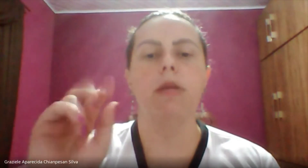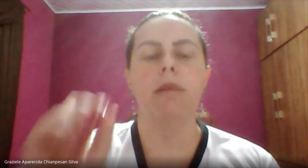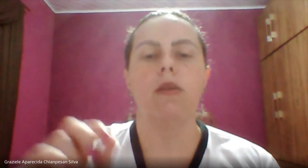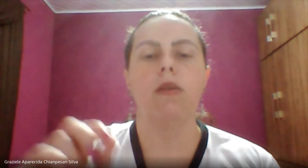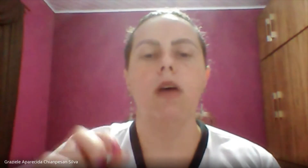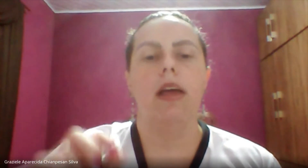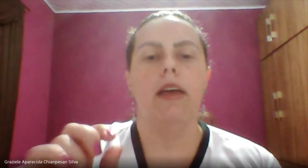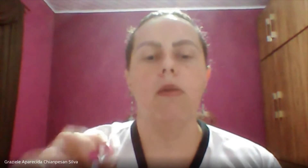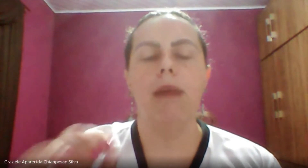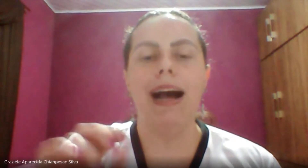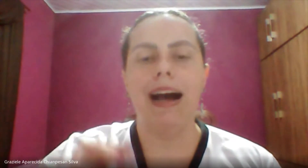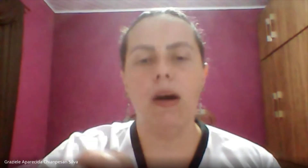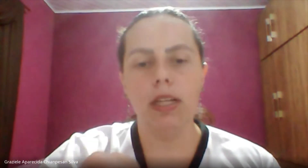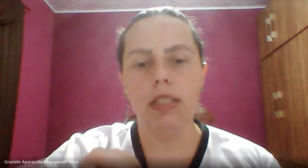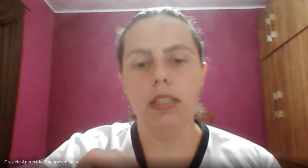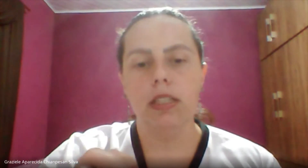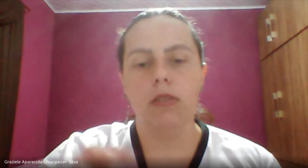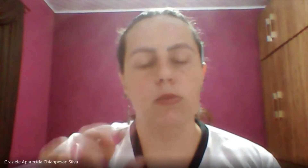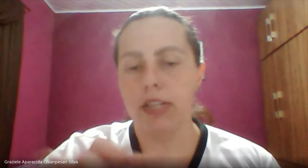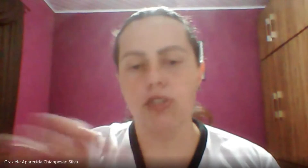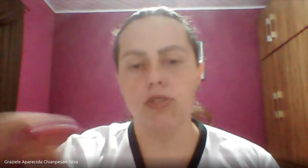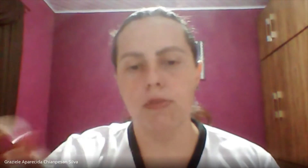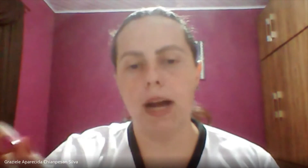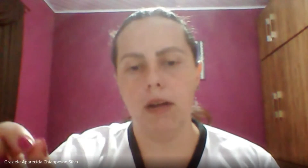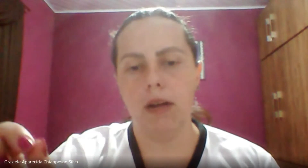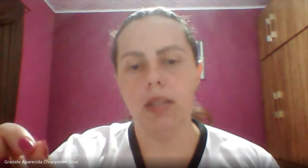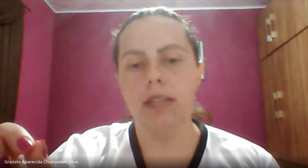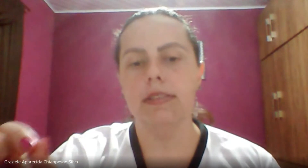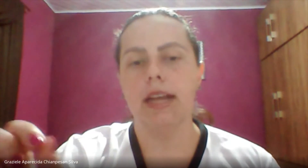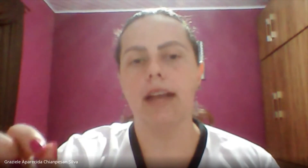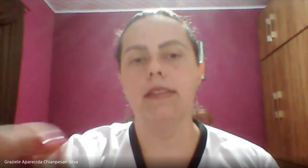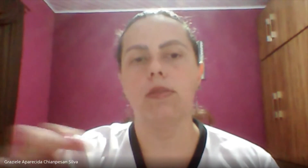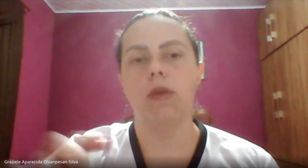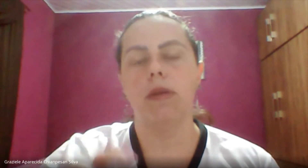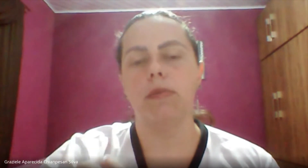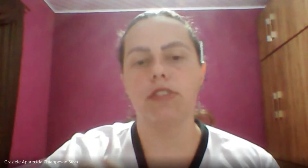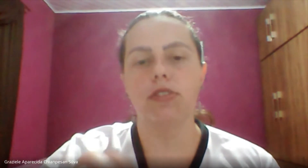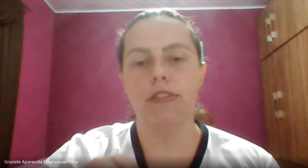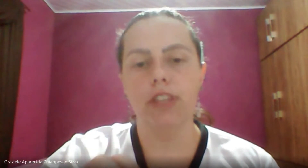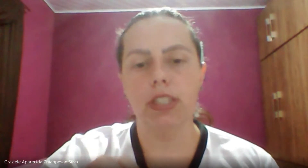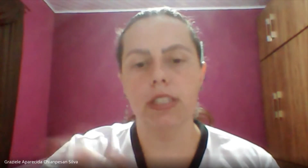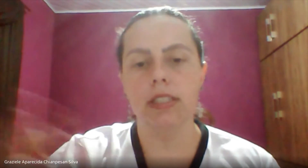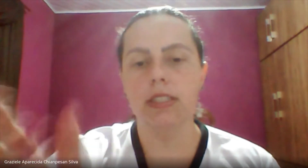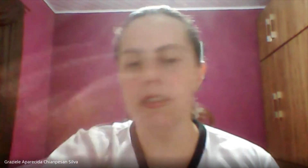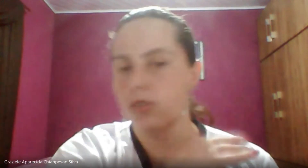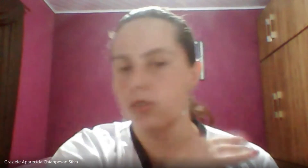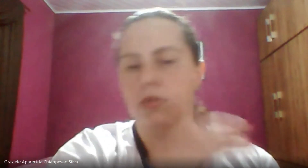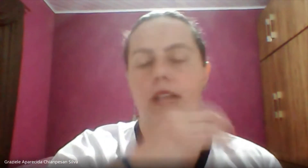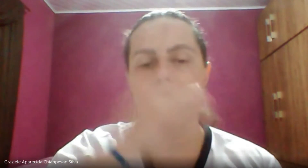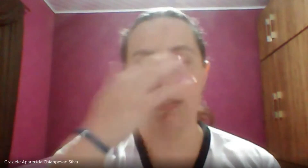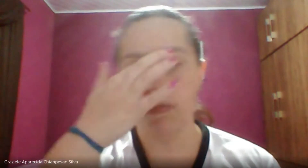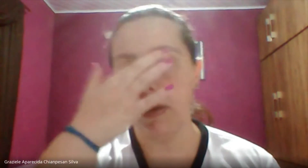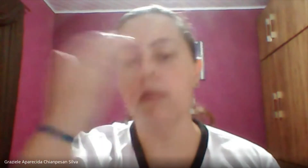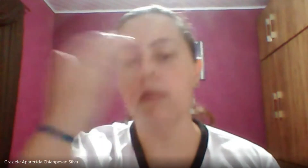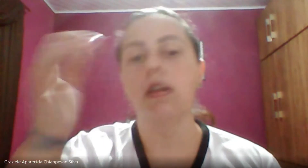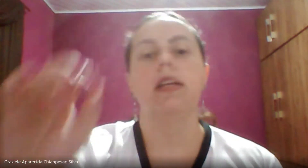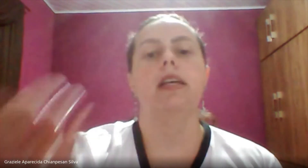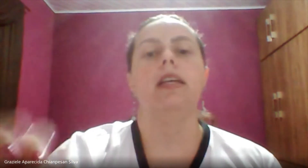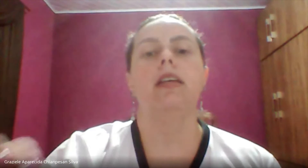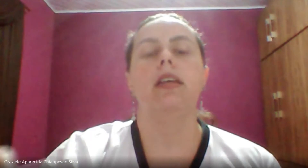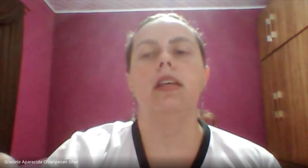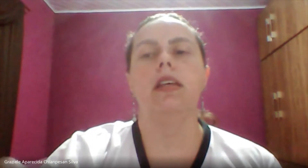vídeos. O primeiro é uma aula, um trecho de uma aula, tá? Com a professora Fernanda, do Estado de São